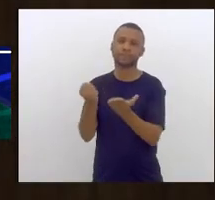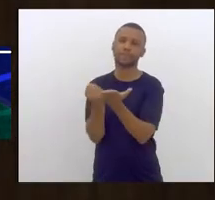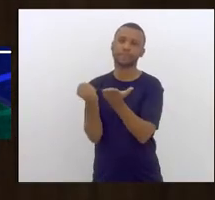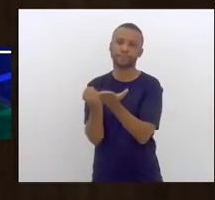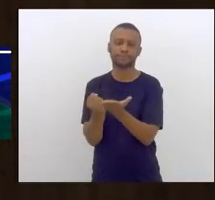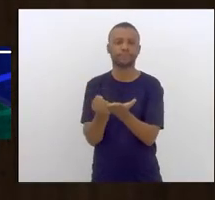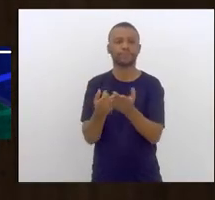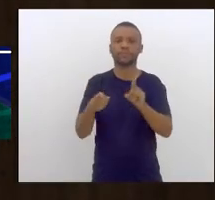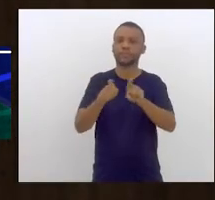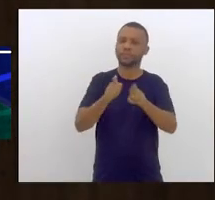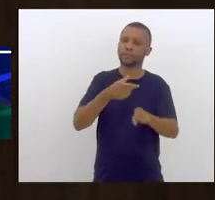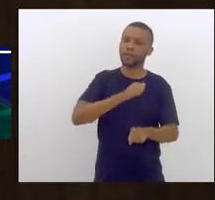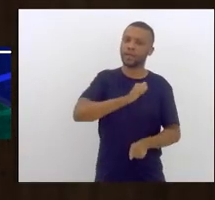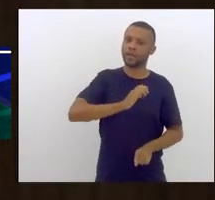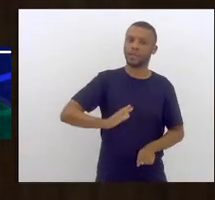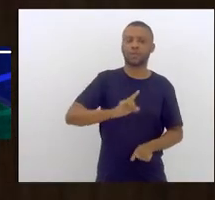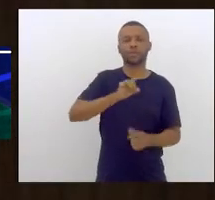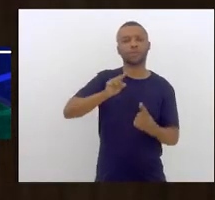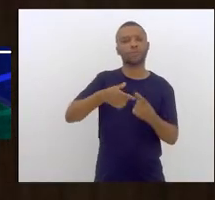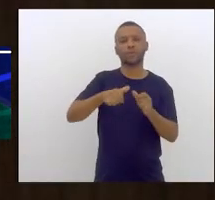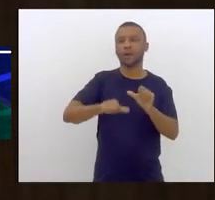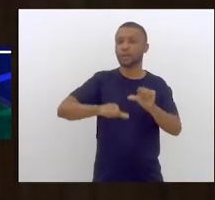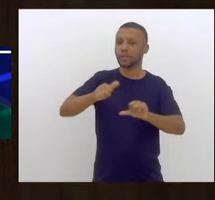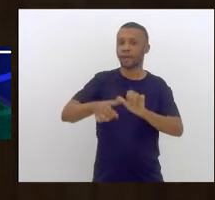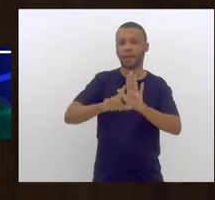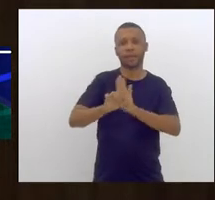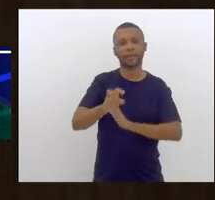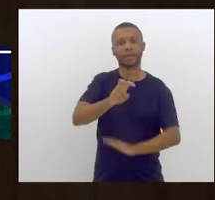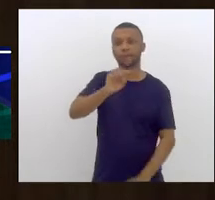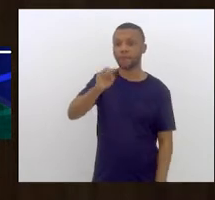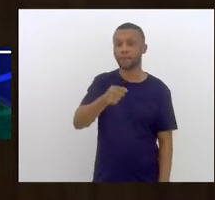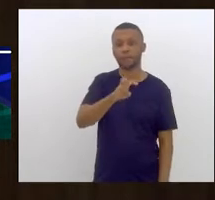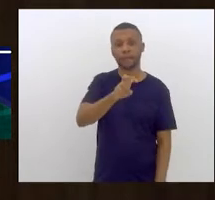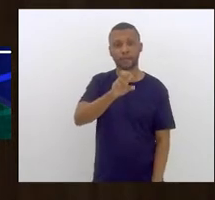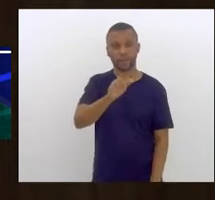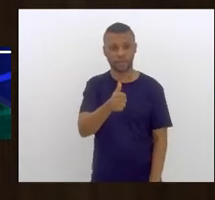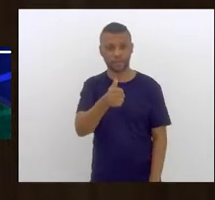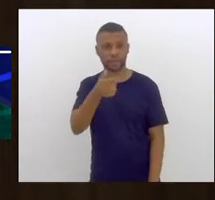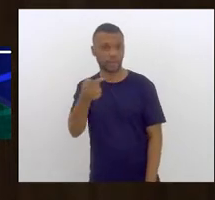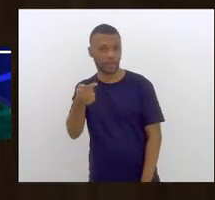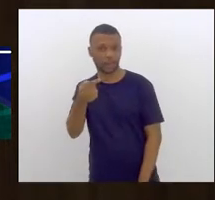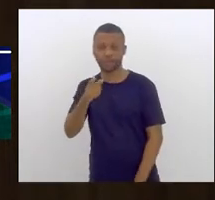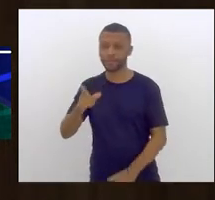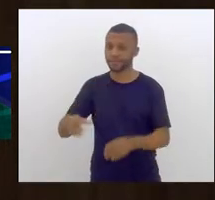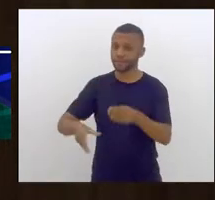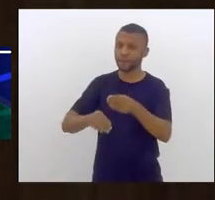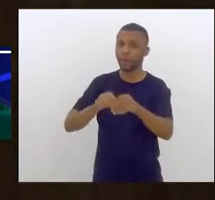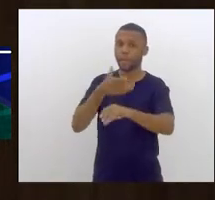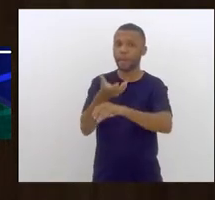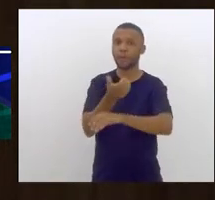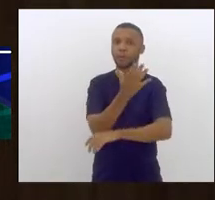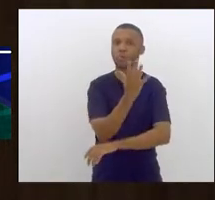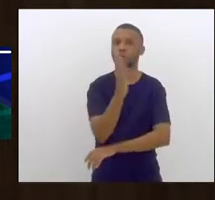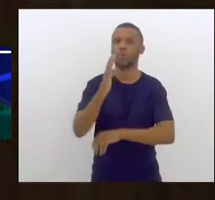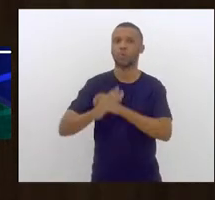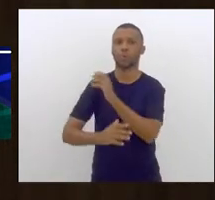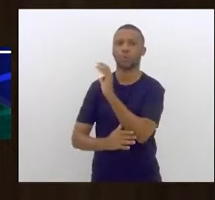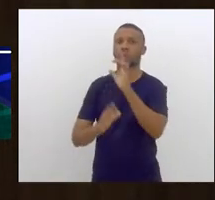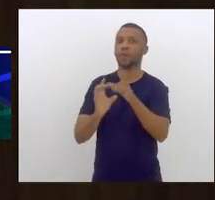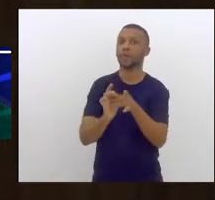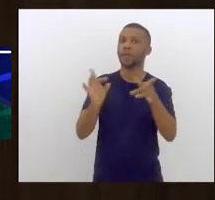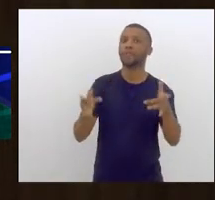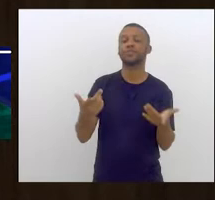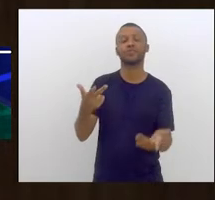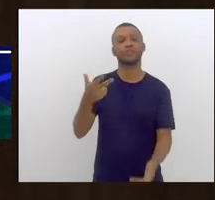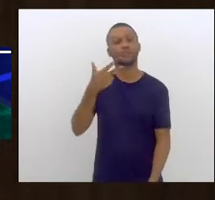Odécio Ciliano, que altera a Lei 5.517, acrescentar os parques estaduais como áreas livres de